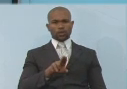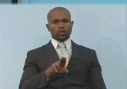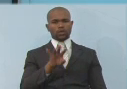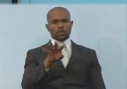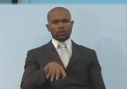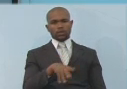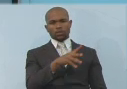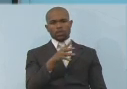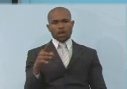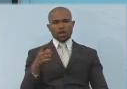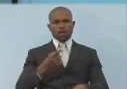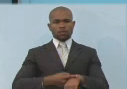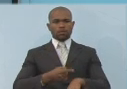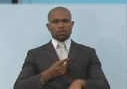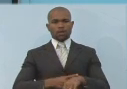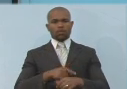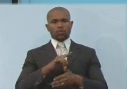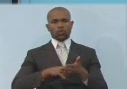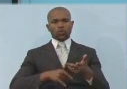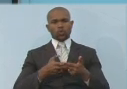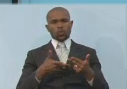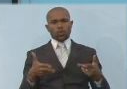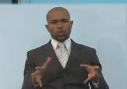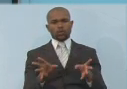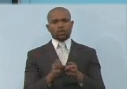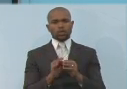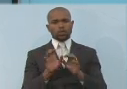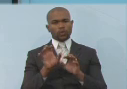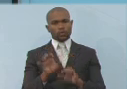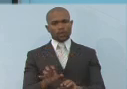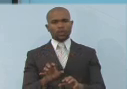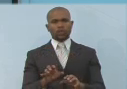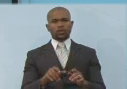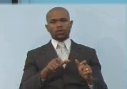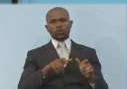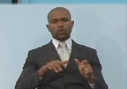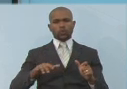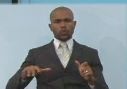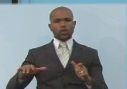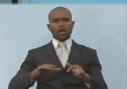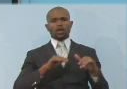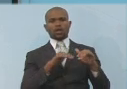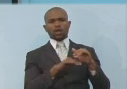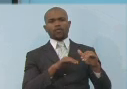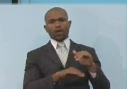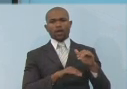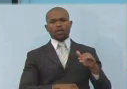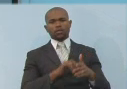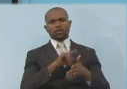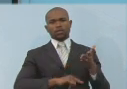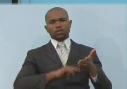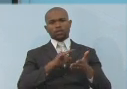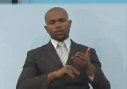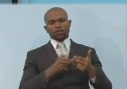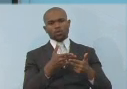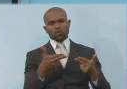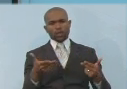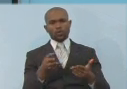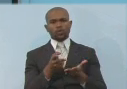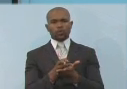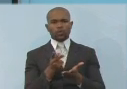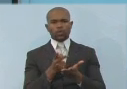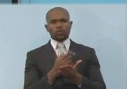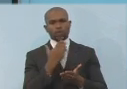da tabela de temporalidade de documentos, resultando com isso em outros espaços para arquivamento de documentos, a manutenção da